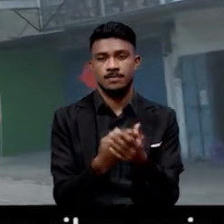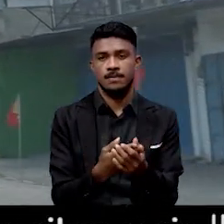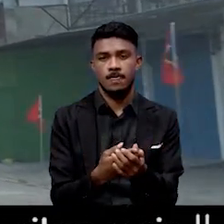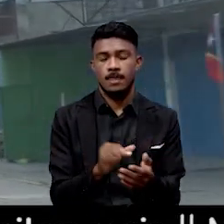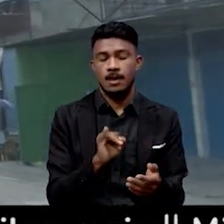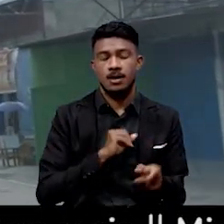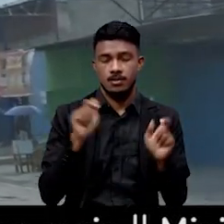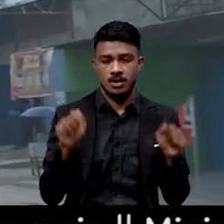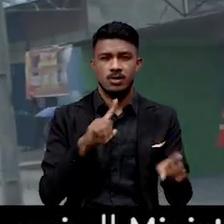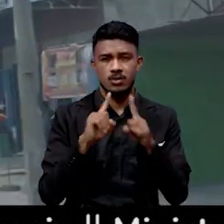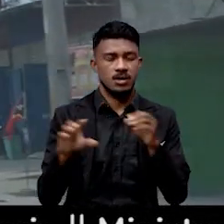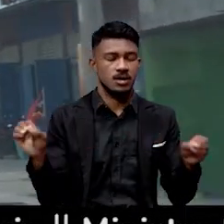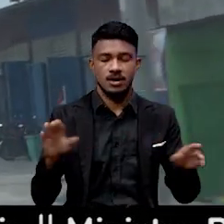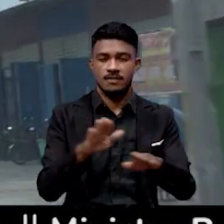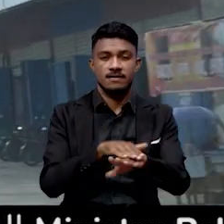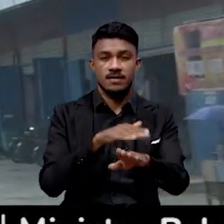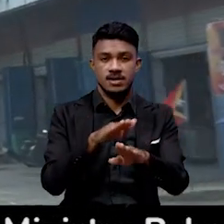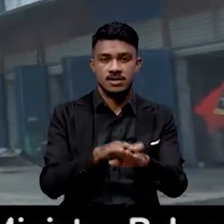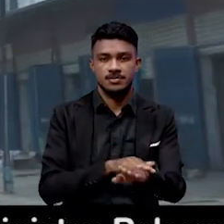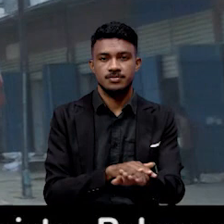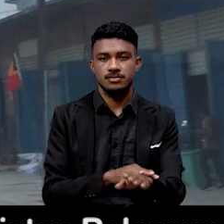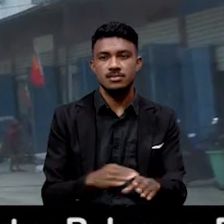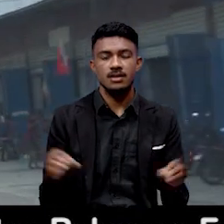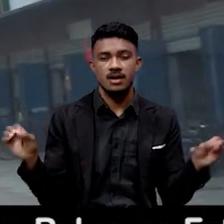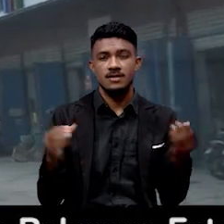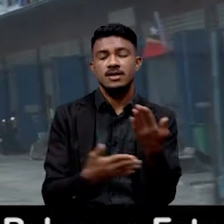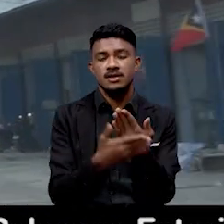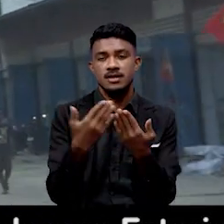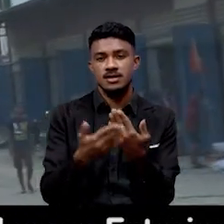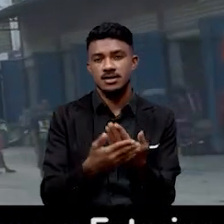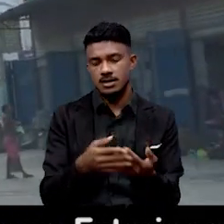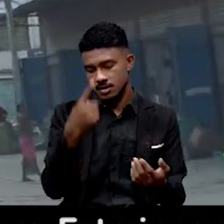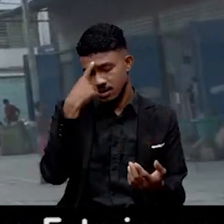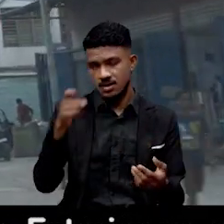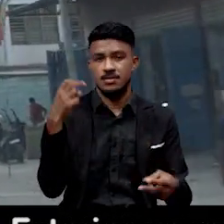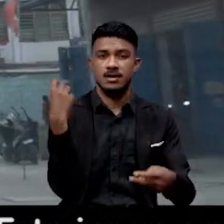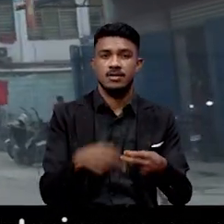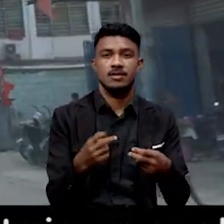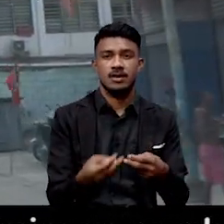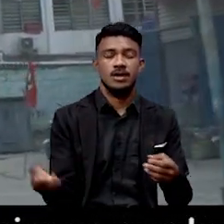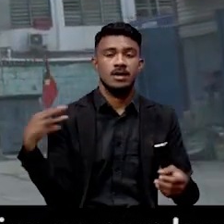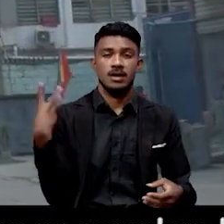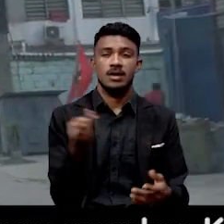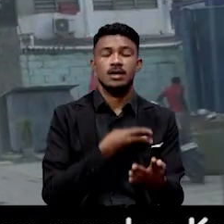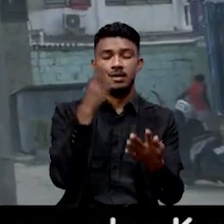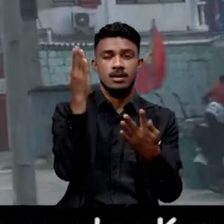uma ideia que está lá fácil. Lá fácil, tamba pior lhe o engenheiro e está tamba e está nia